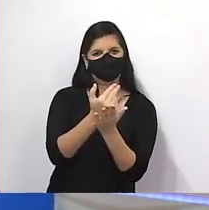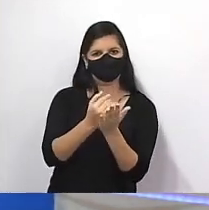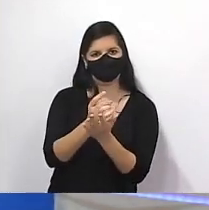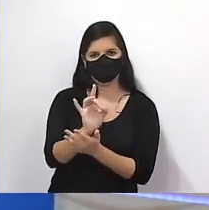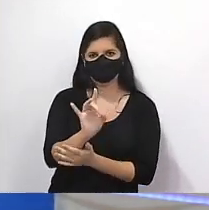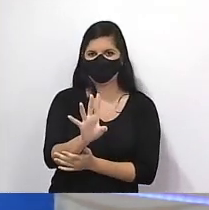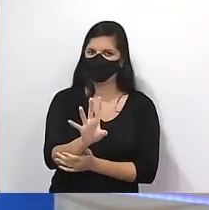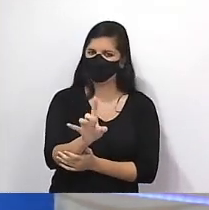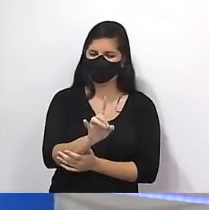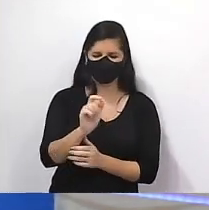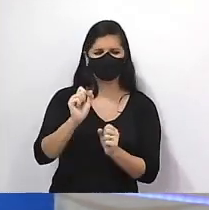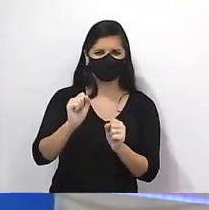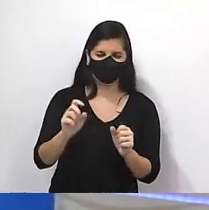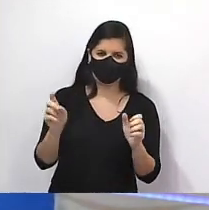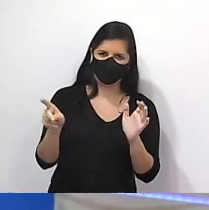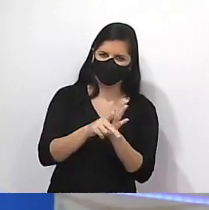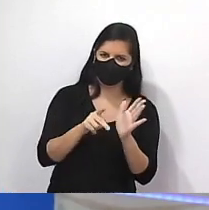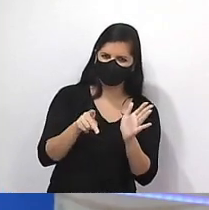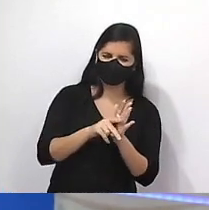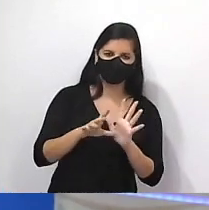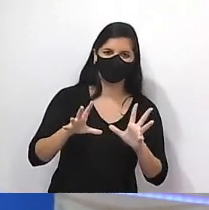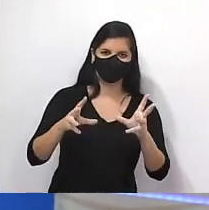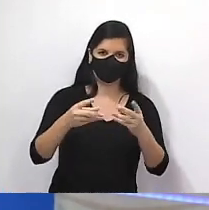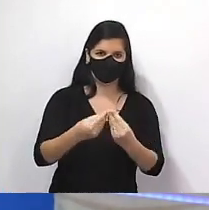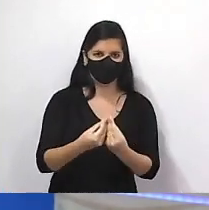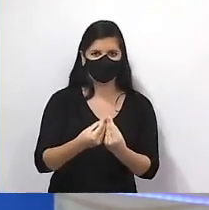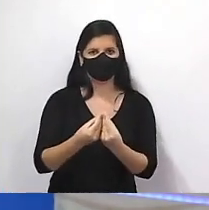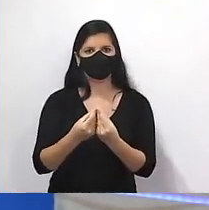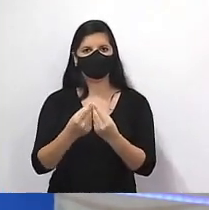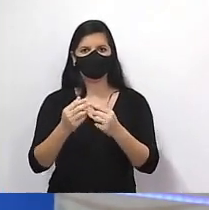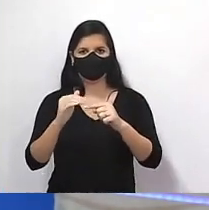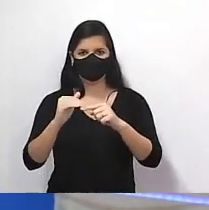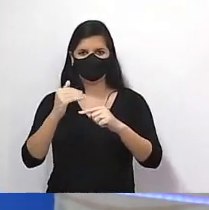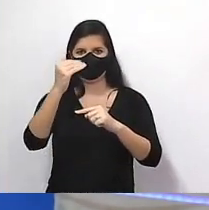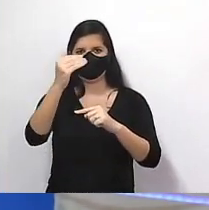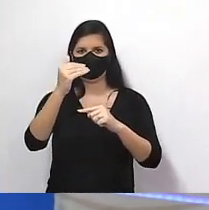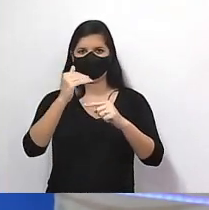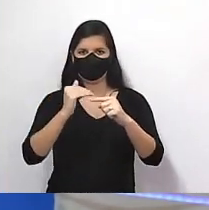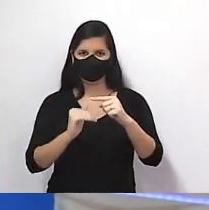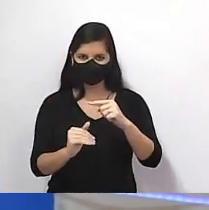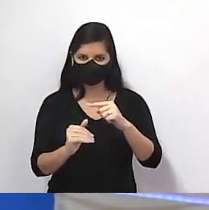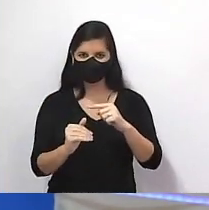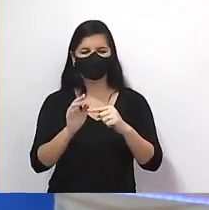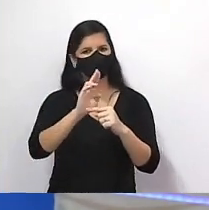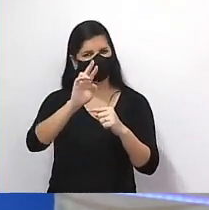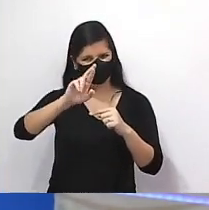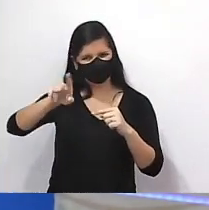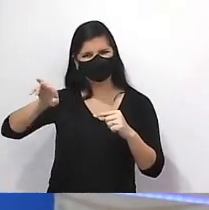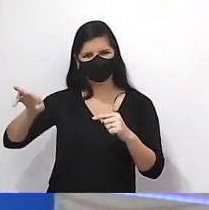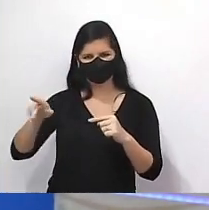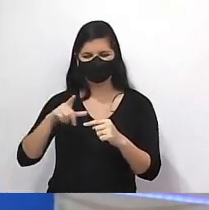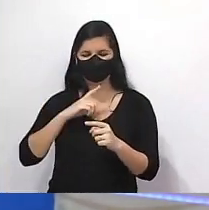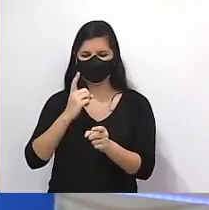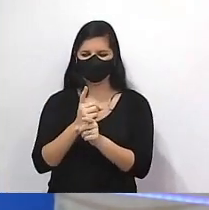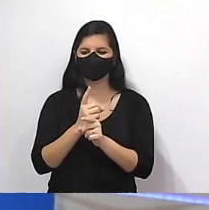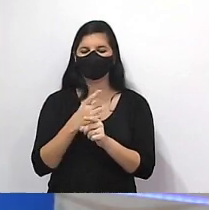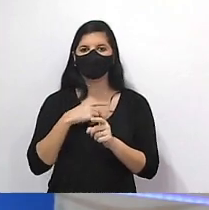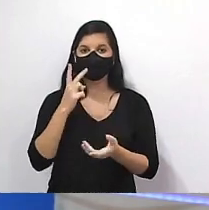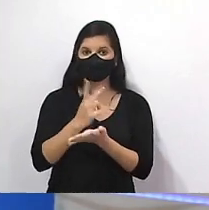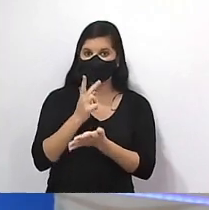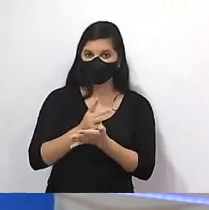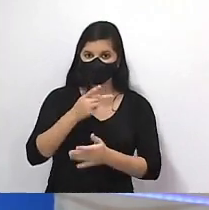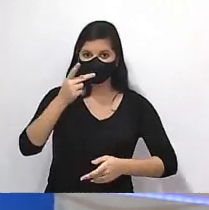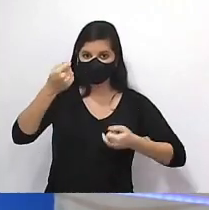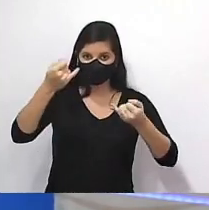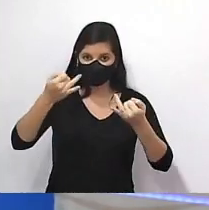posso falar de parte todo, eu posso falar diminuindo e subtraindo. Se liga, tá? Toda vez que a gente falar, não